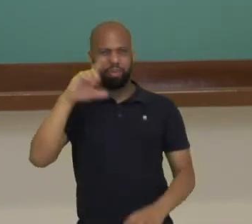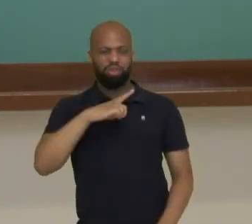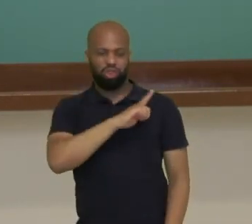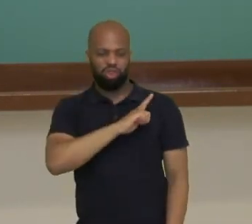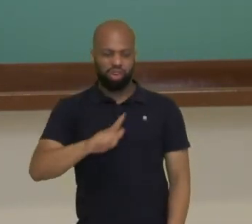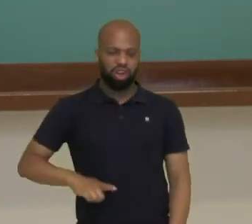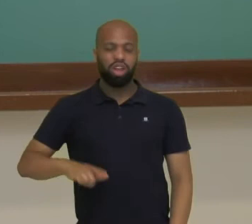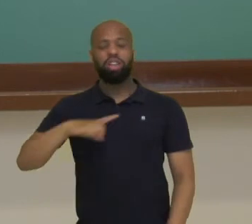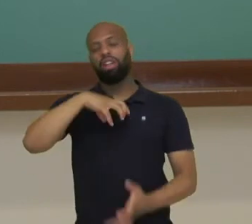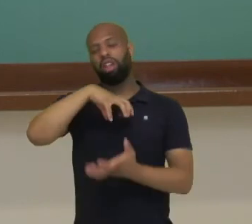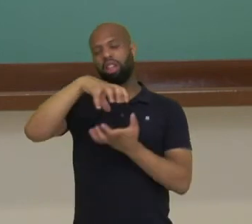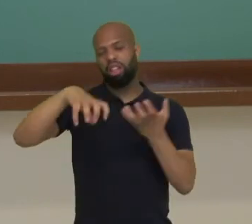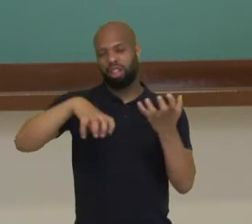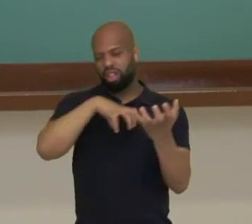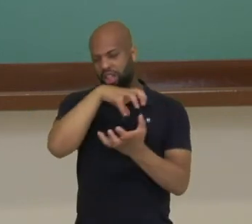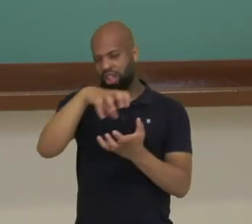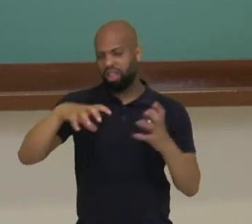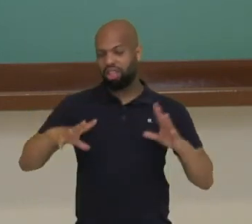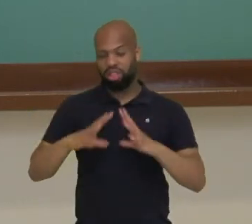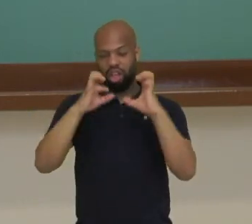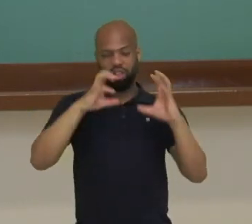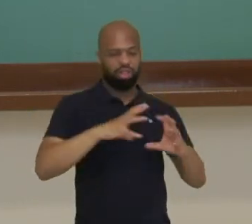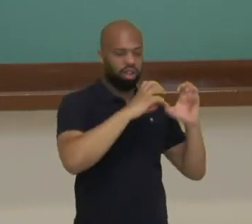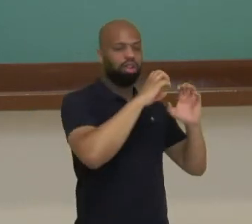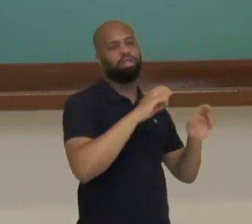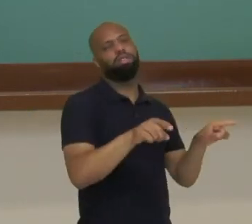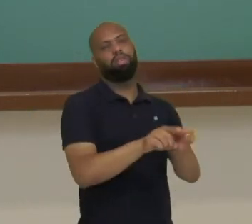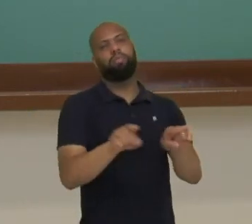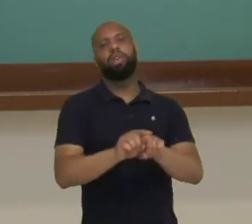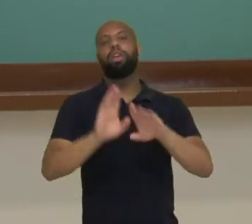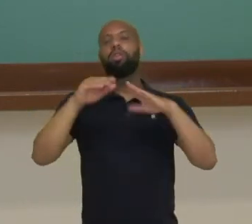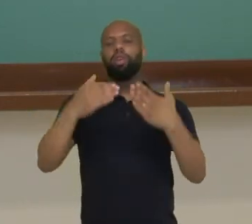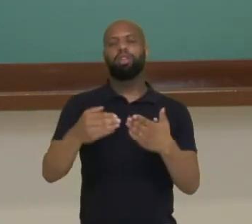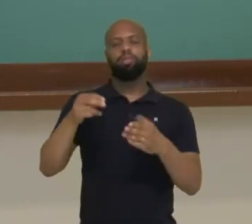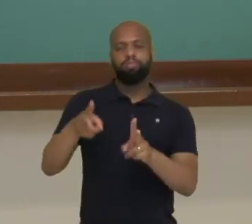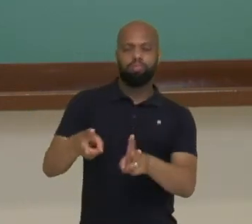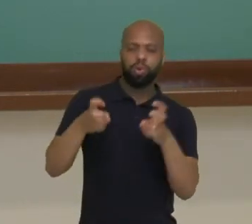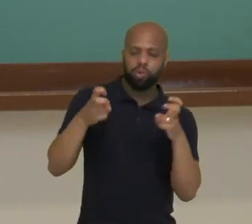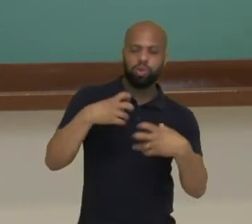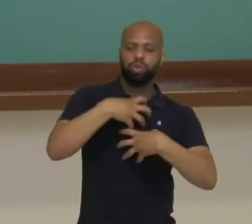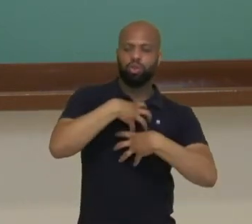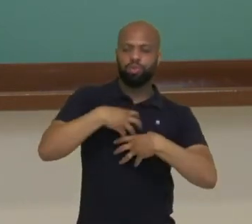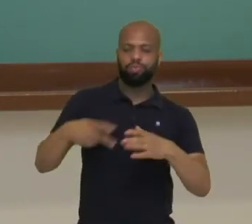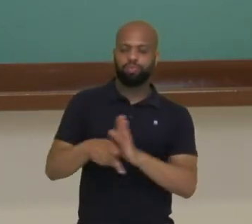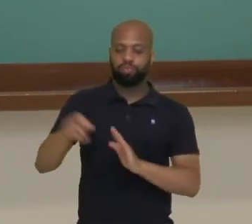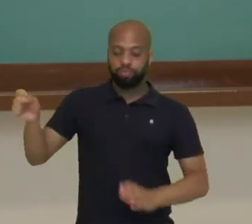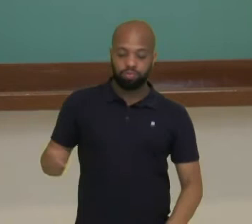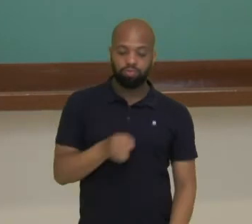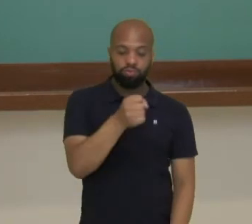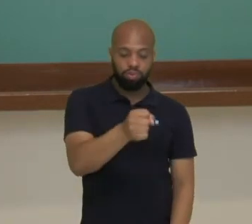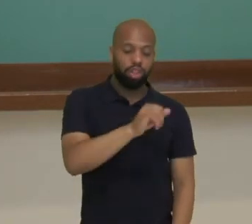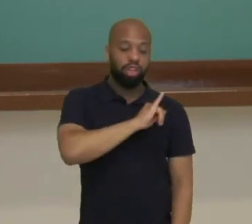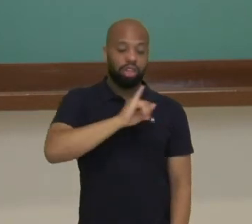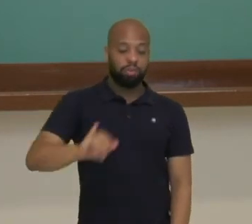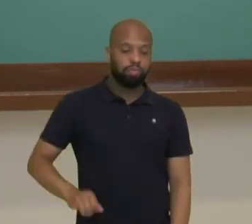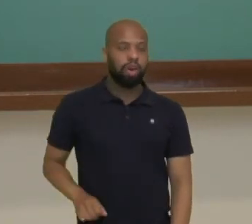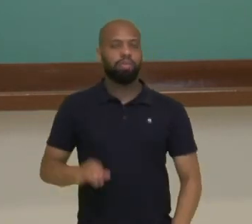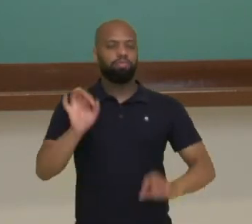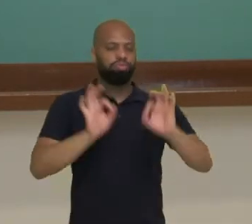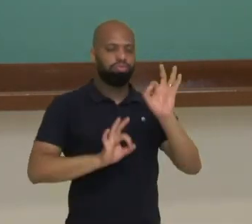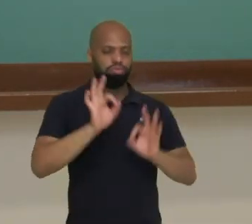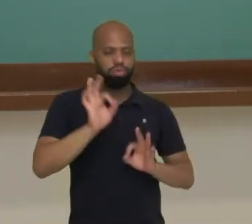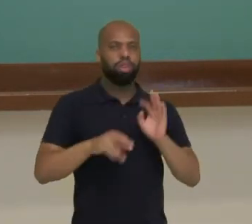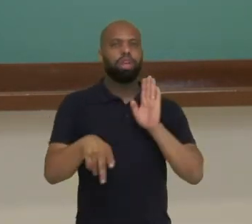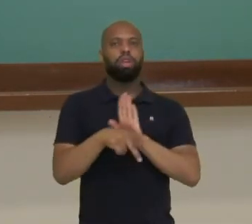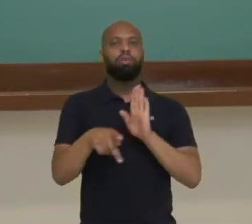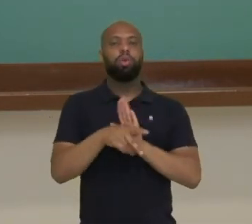revoltas, rebeliões, e eles encontraram na figura da retomada do império na mão